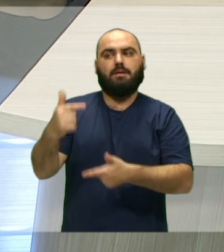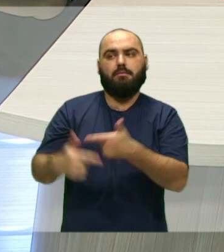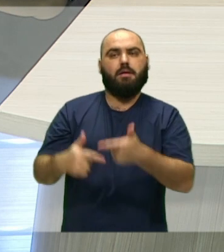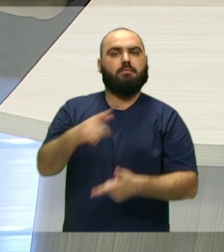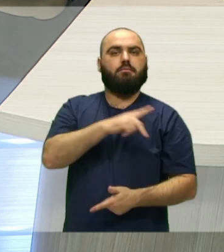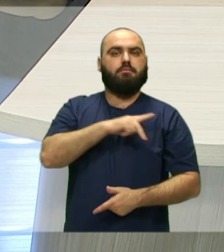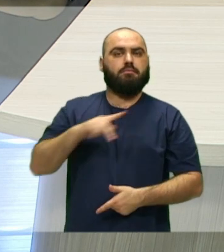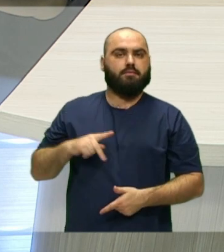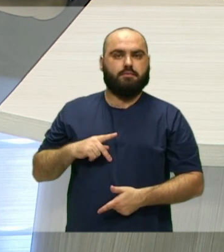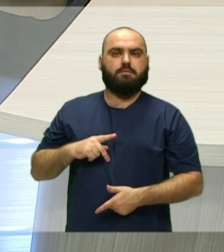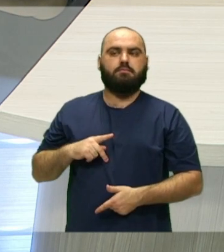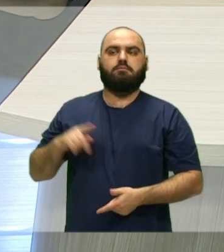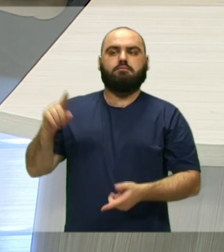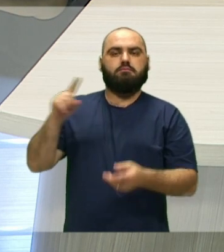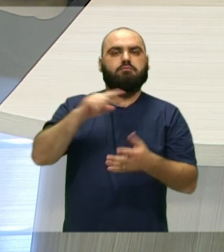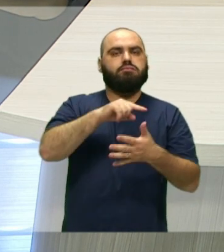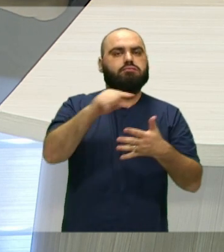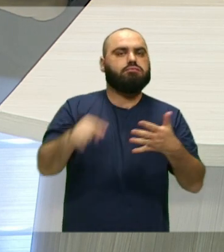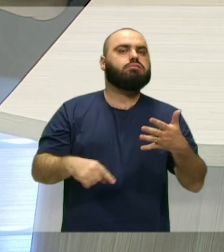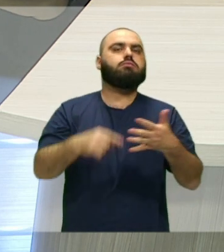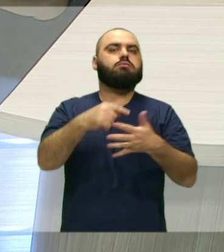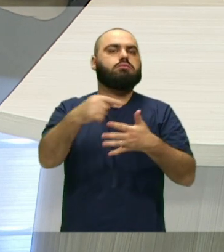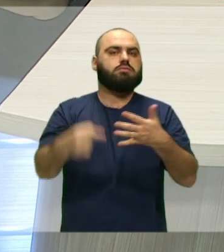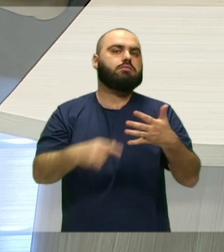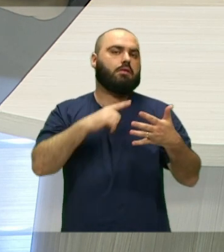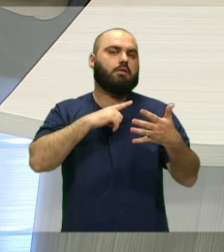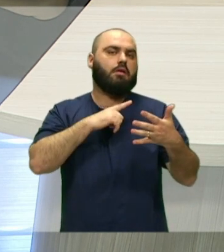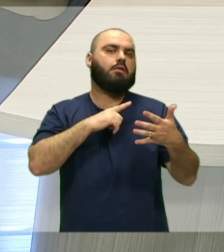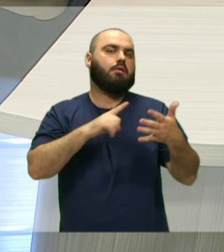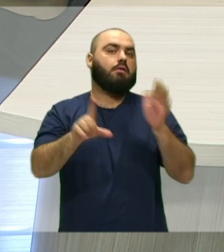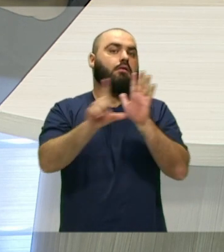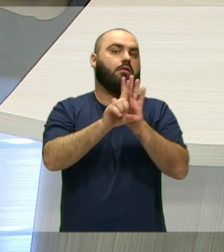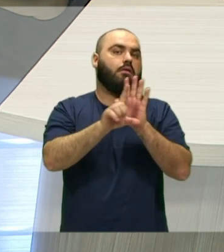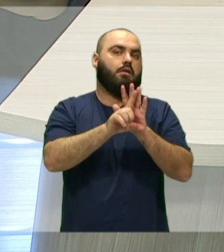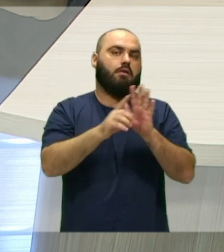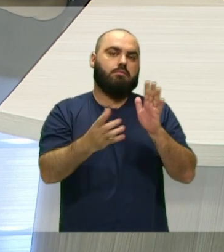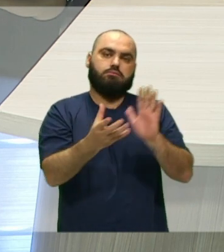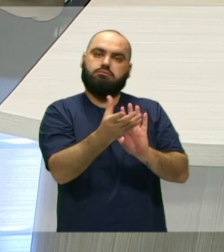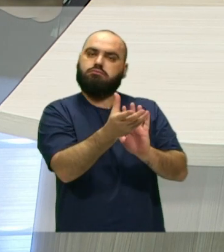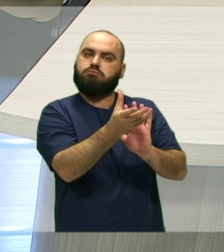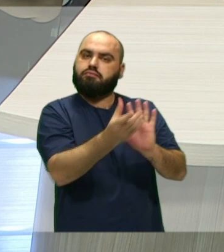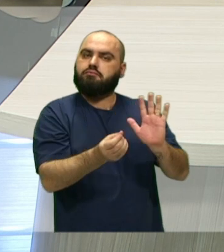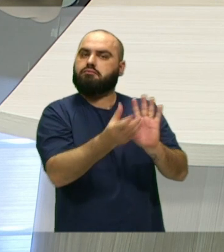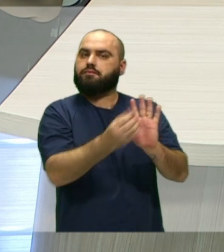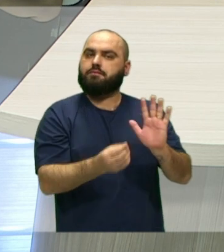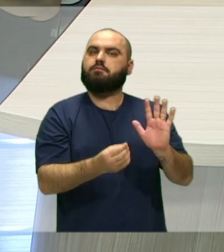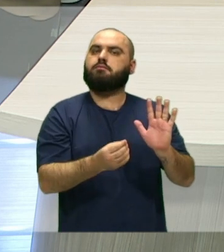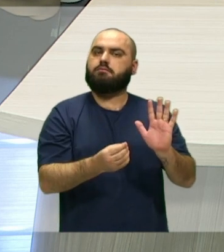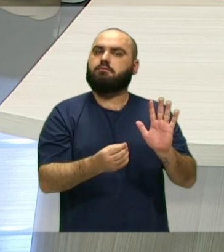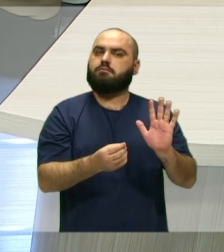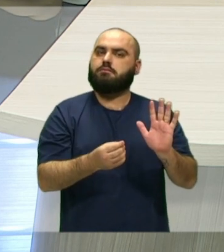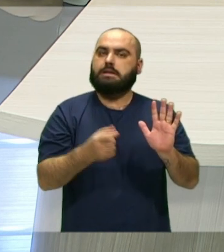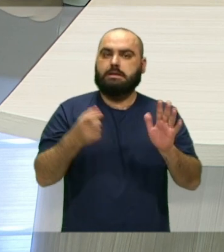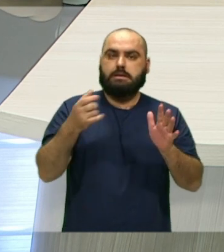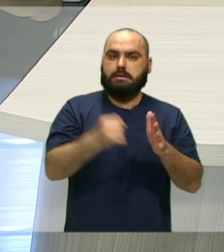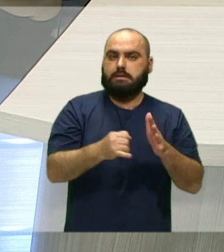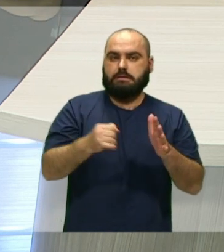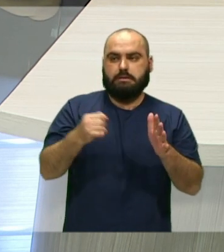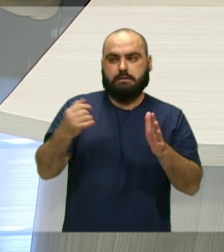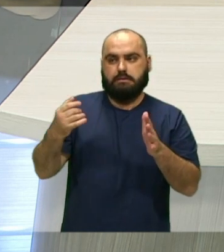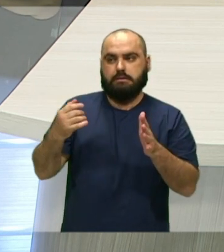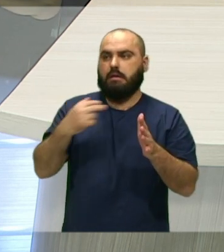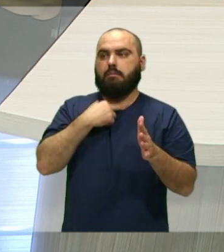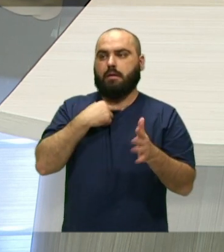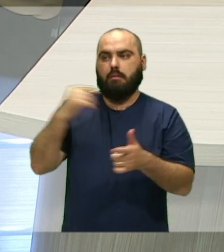para o servidor é isso porque ele tá em lei então assim para deixar de de receber Isso vai ser um pouco mais